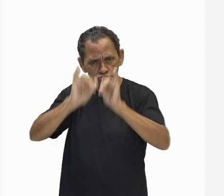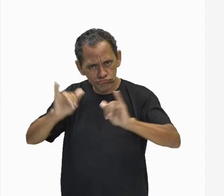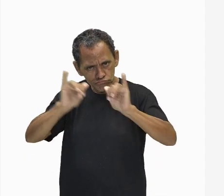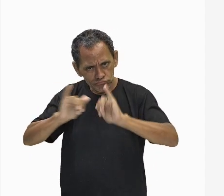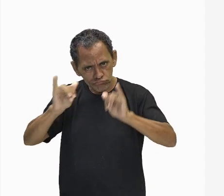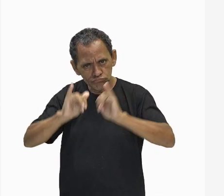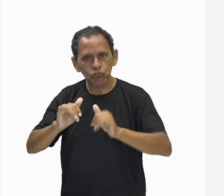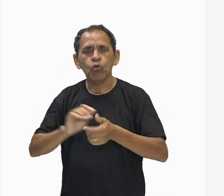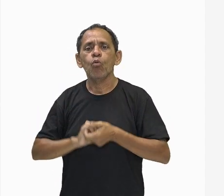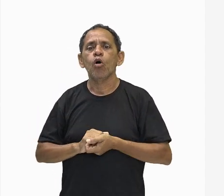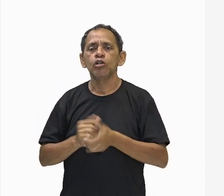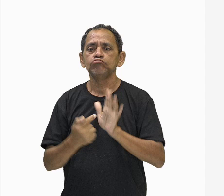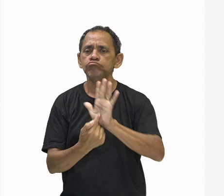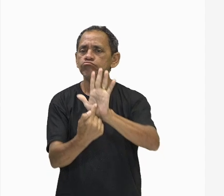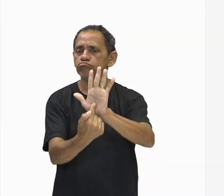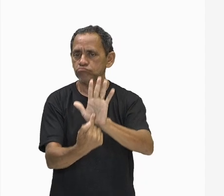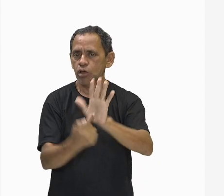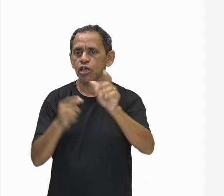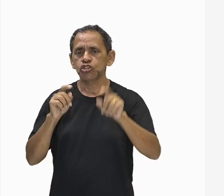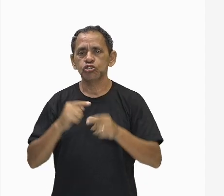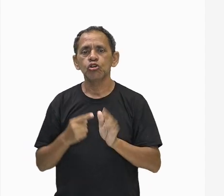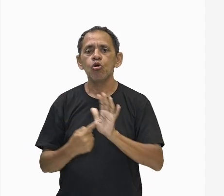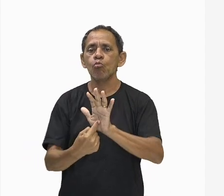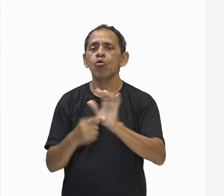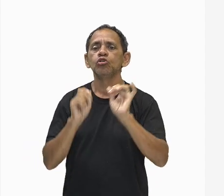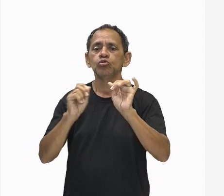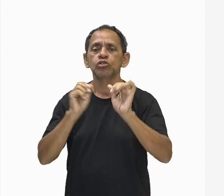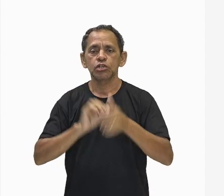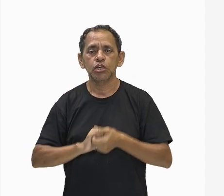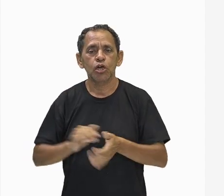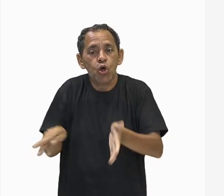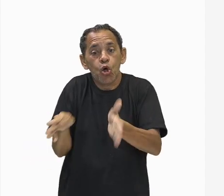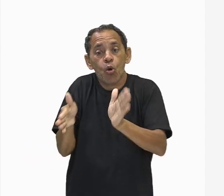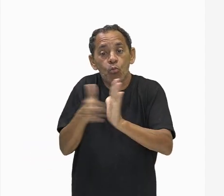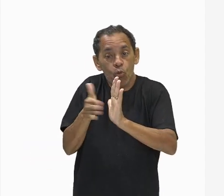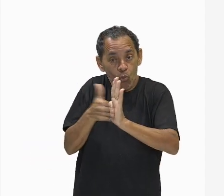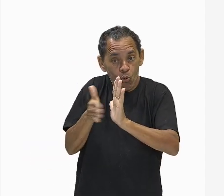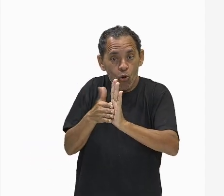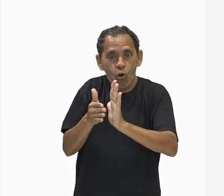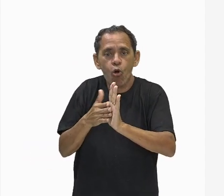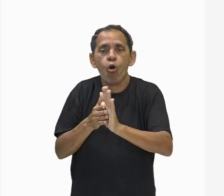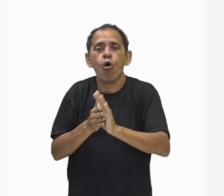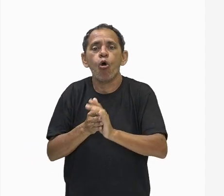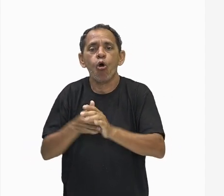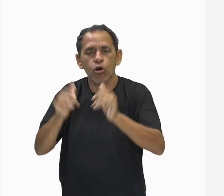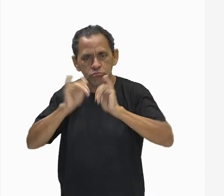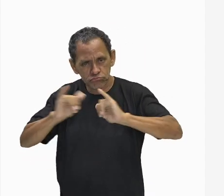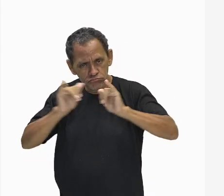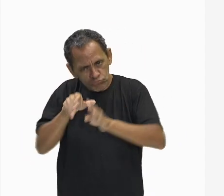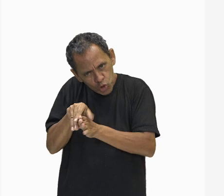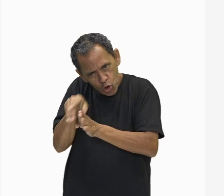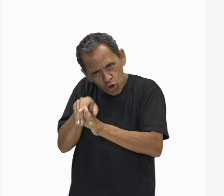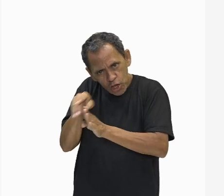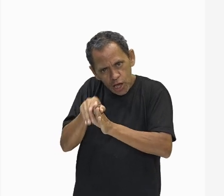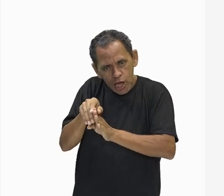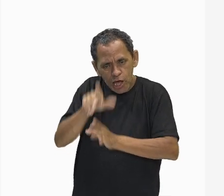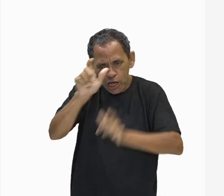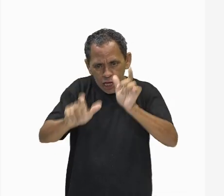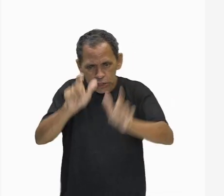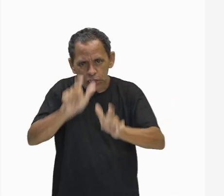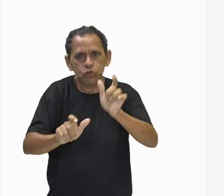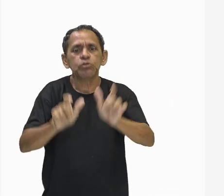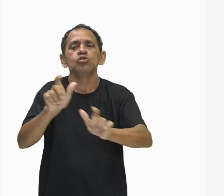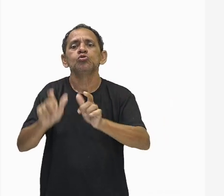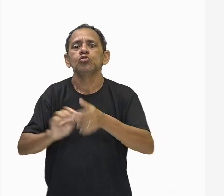que tinha como propósito instruir os devotos neles, incutindo a devoção do próprio